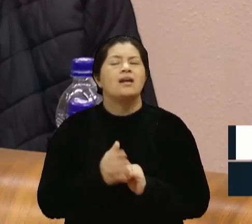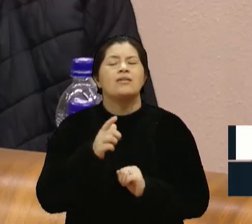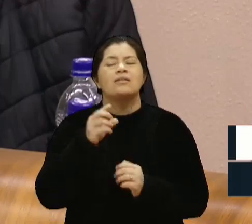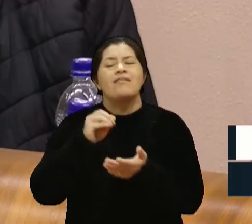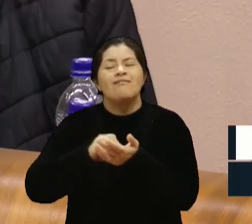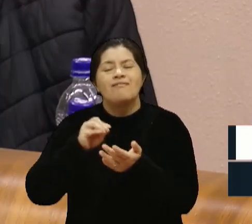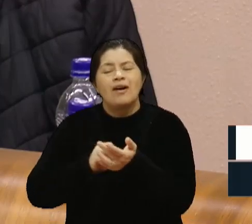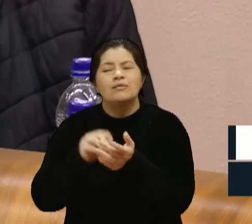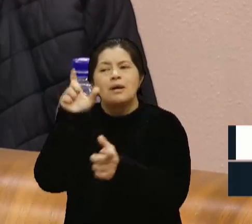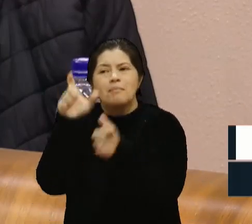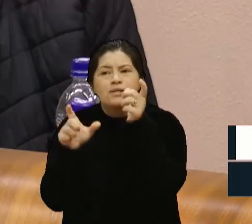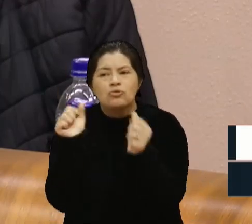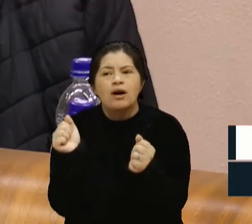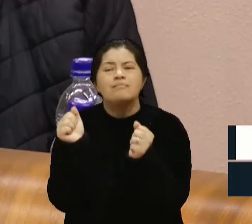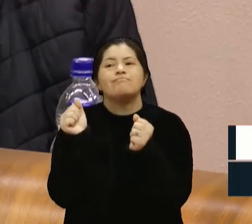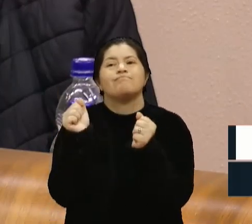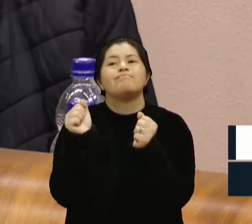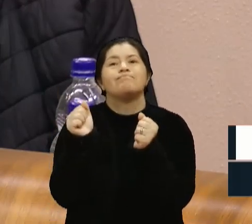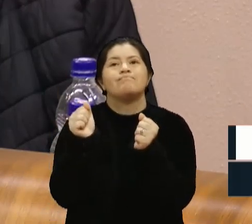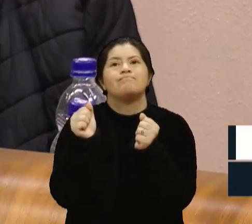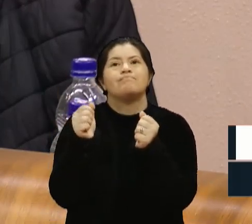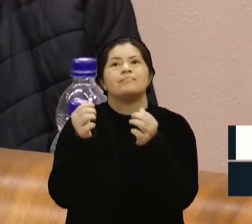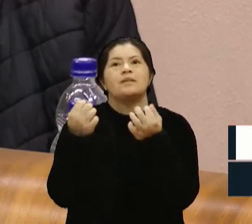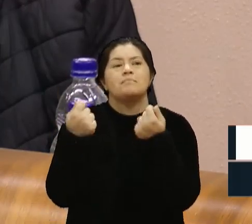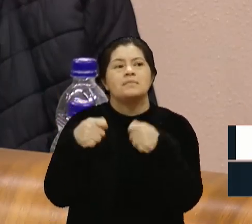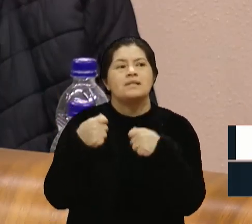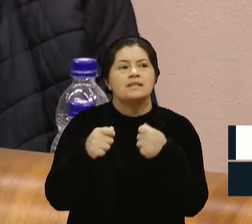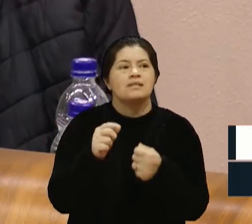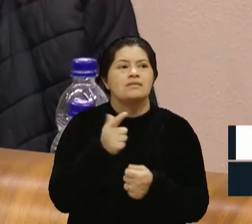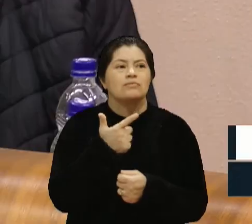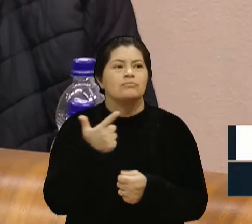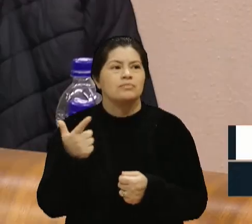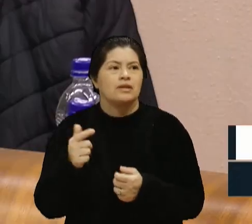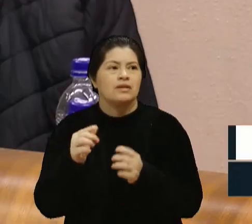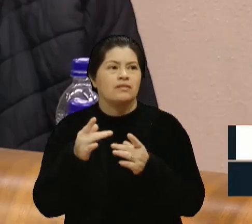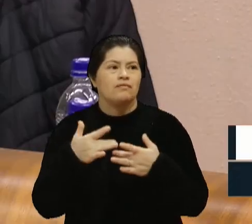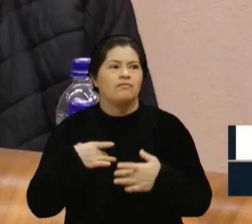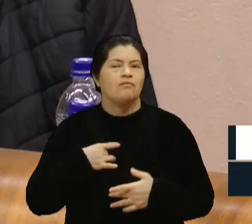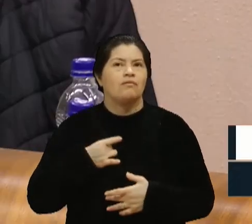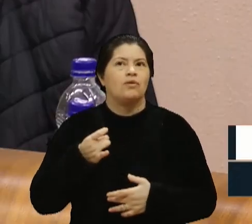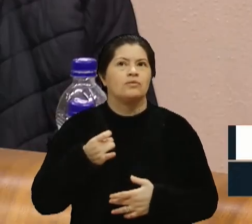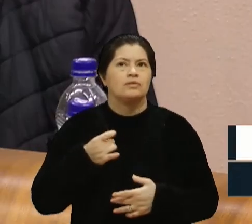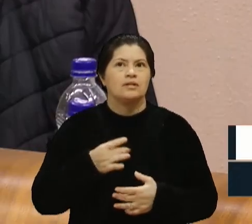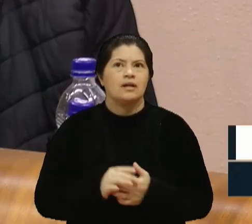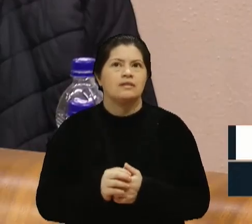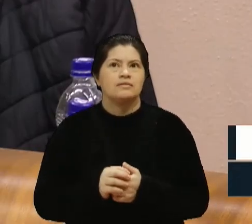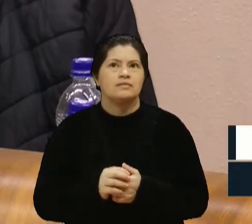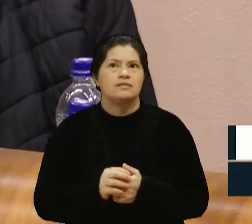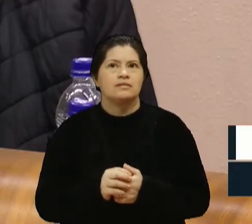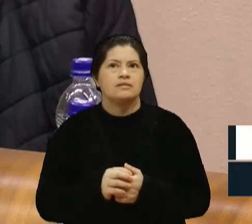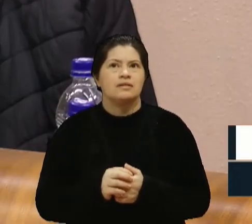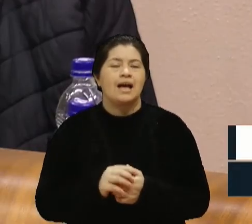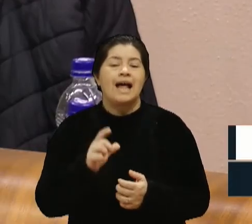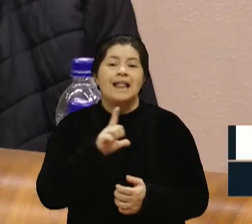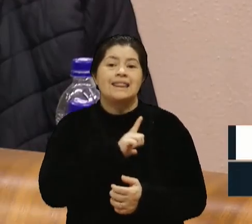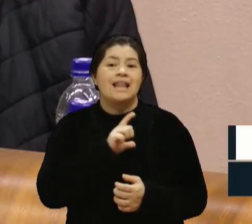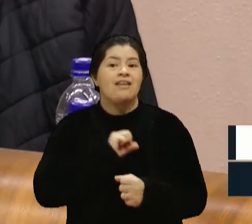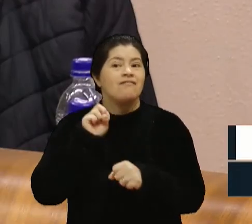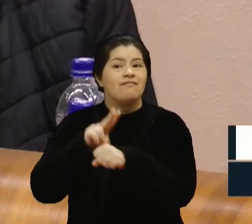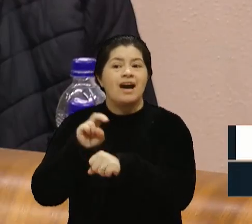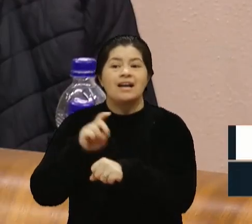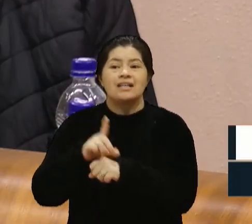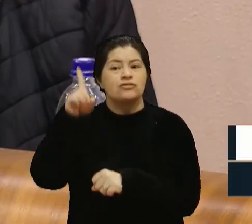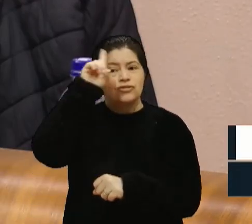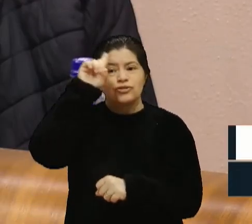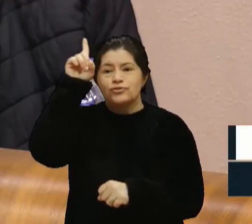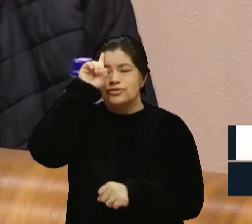suficiente para fazer o voluntariado daquilo ali. Agora, o que eu digo? Nós estamos com vagas nas nossas casas todos os